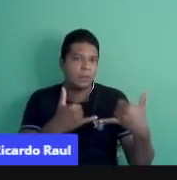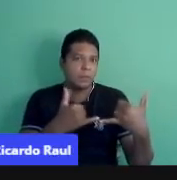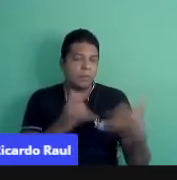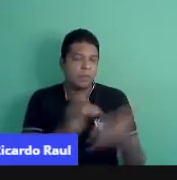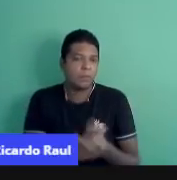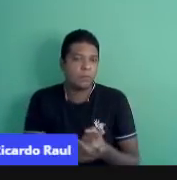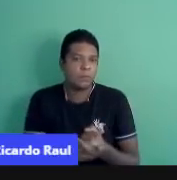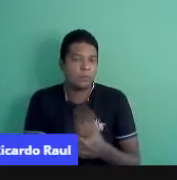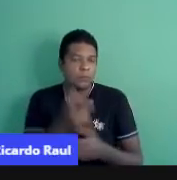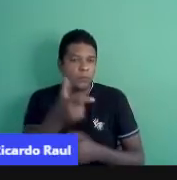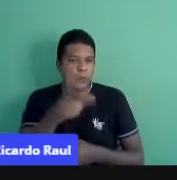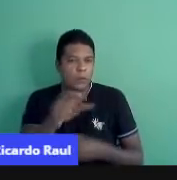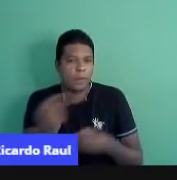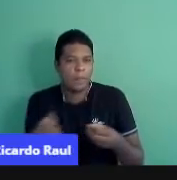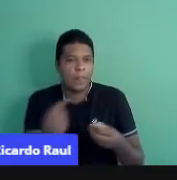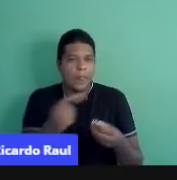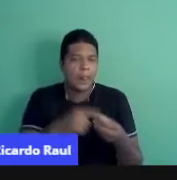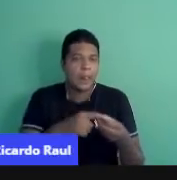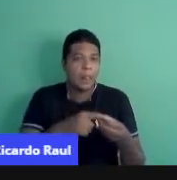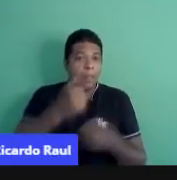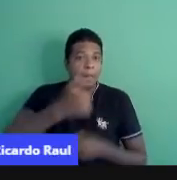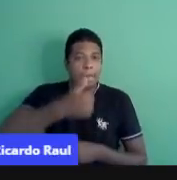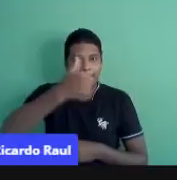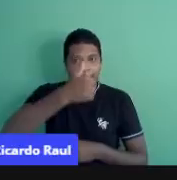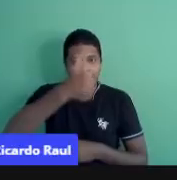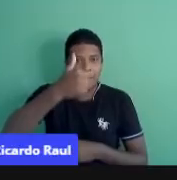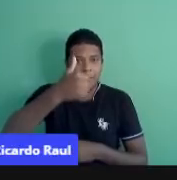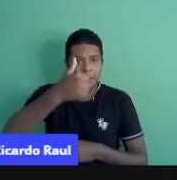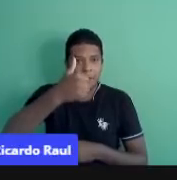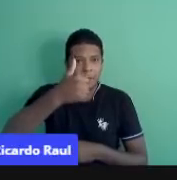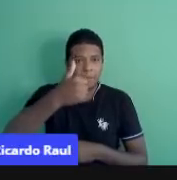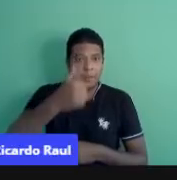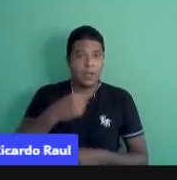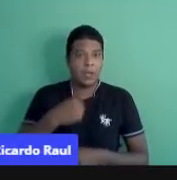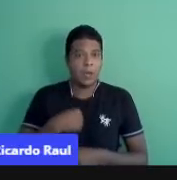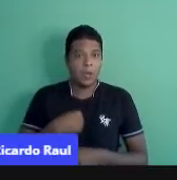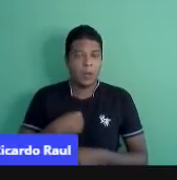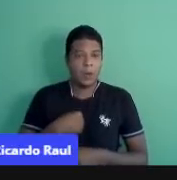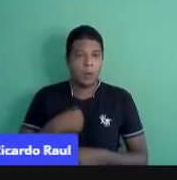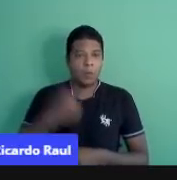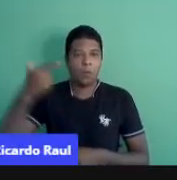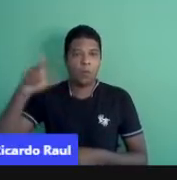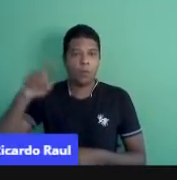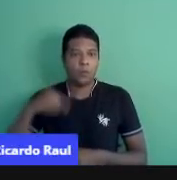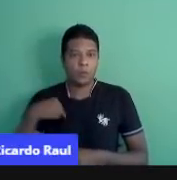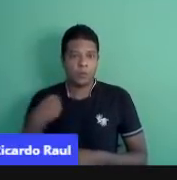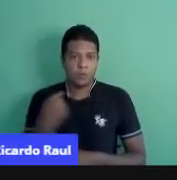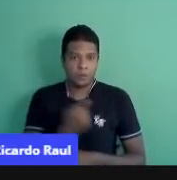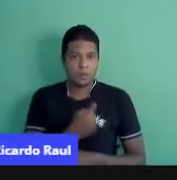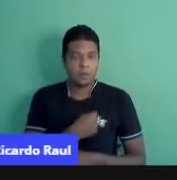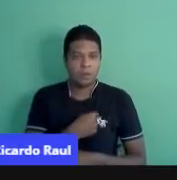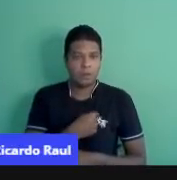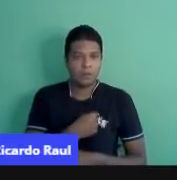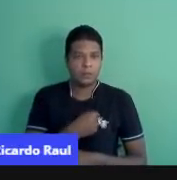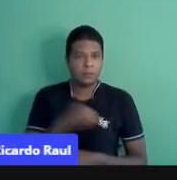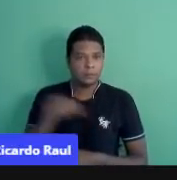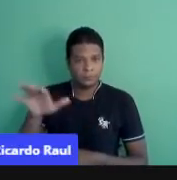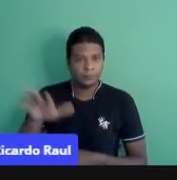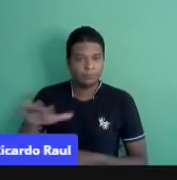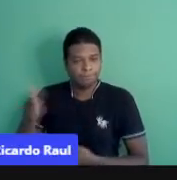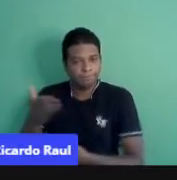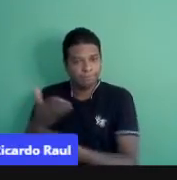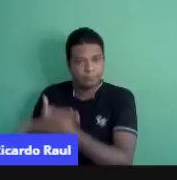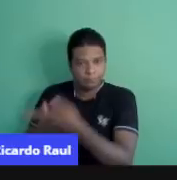Novamente, ele volta naquele primeiro campo do eu, o outro e o nós. São campos